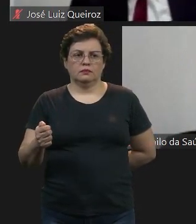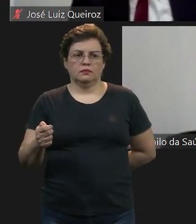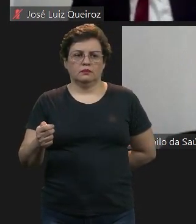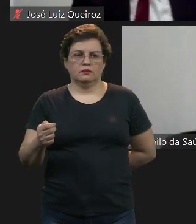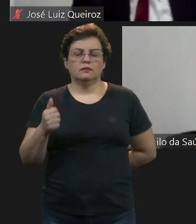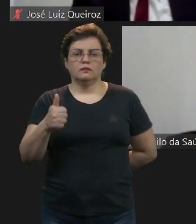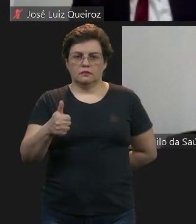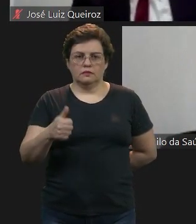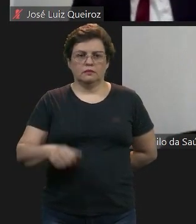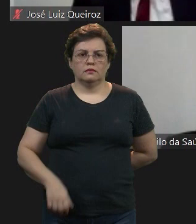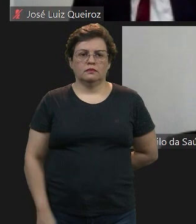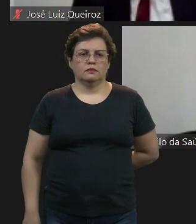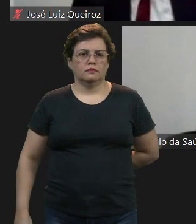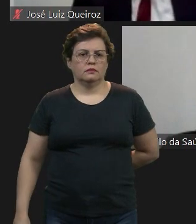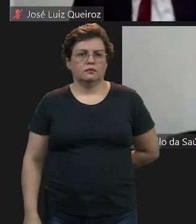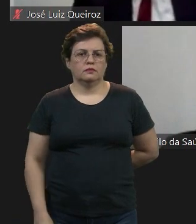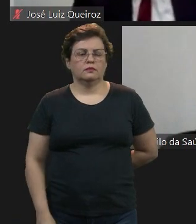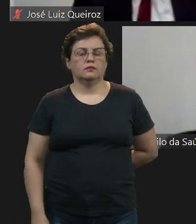Sim.